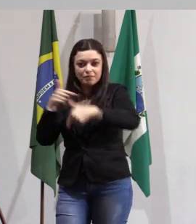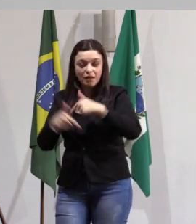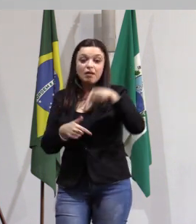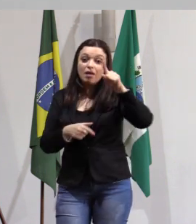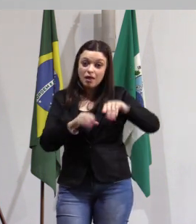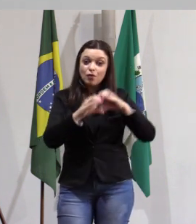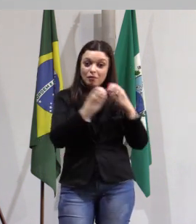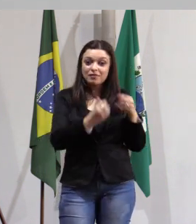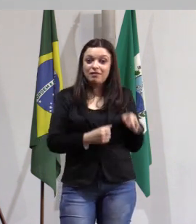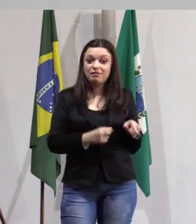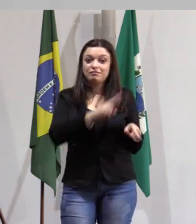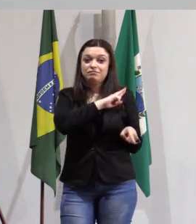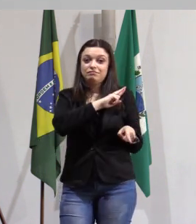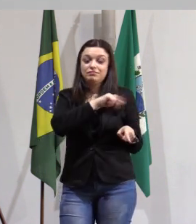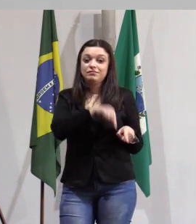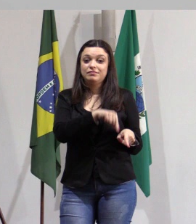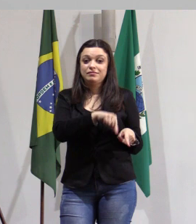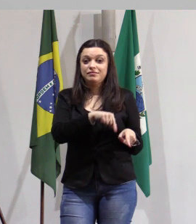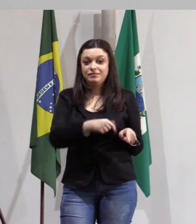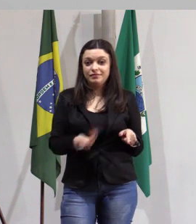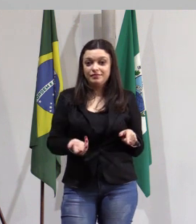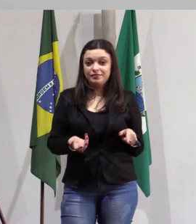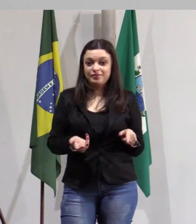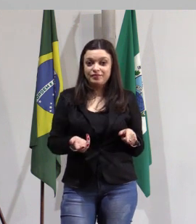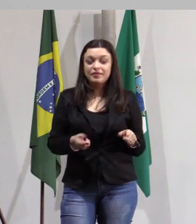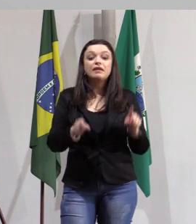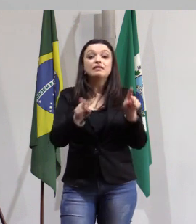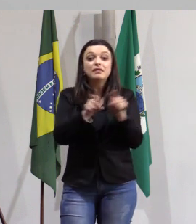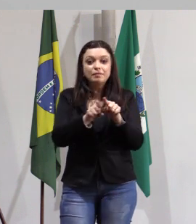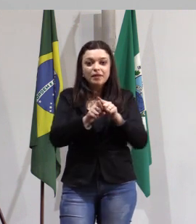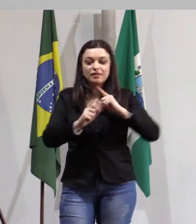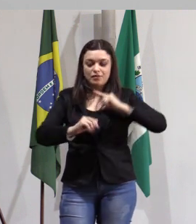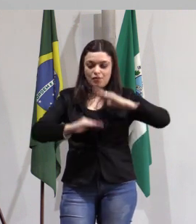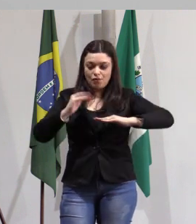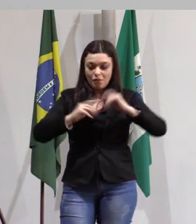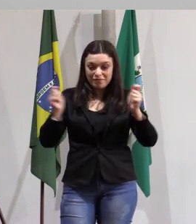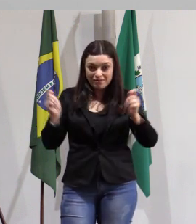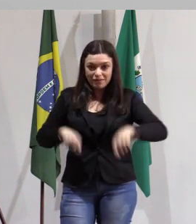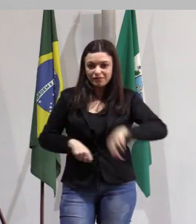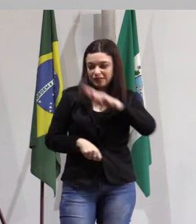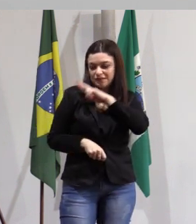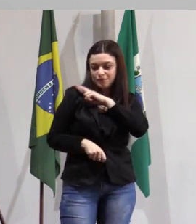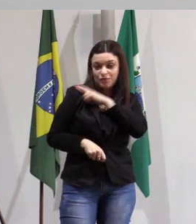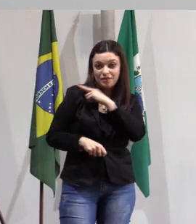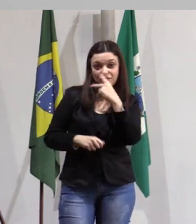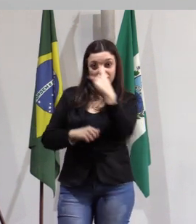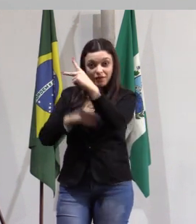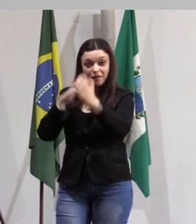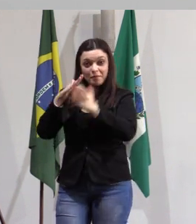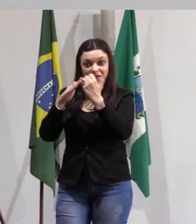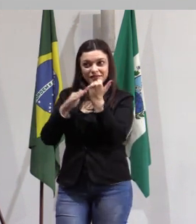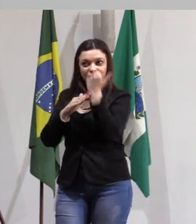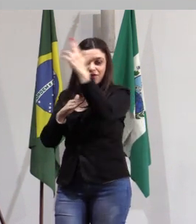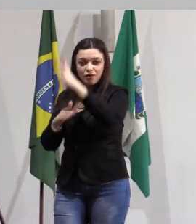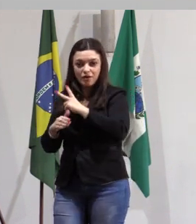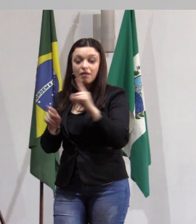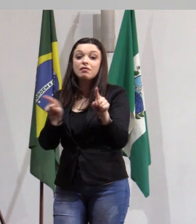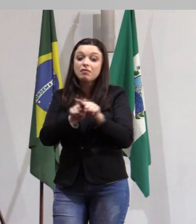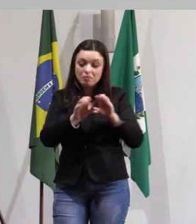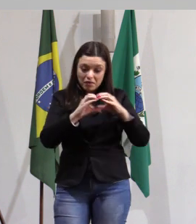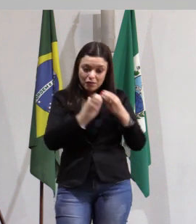5º, alínea A. As próprias competências das organizações sociais, previstas no artigo 4º, entre elas está